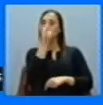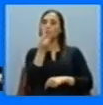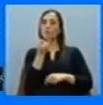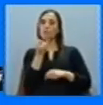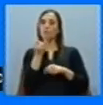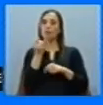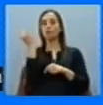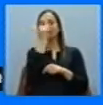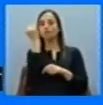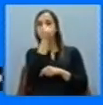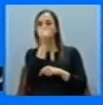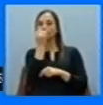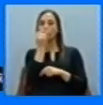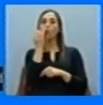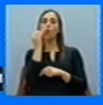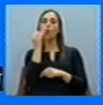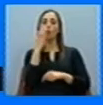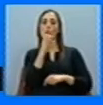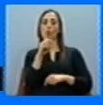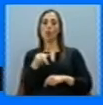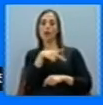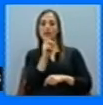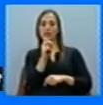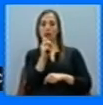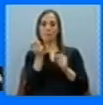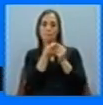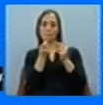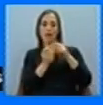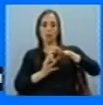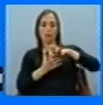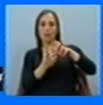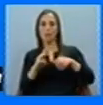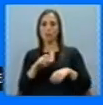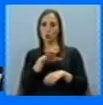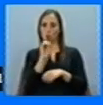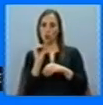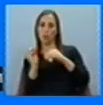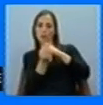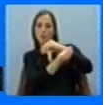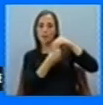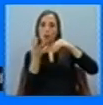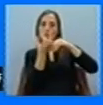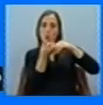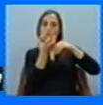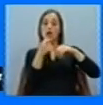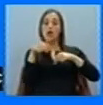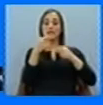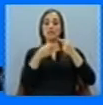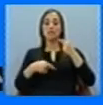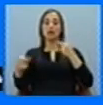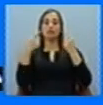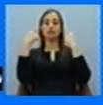assim, sobre a aventura desses cometas perto de Mercúrio. Pois bem, esta semana foi apresentado um estudo que apresenta uma outra